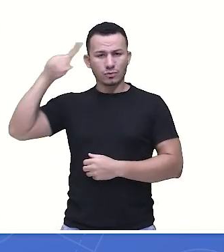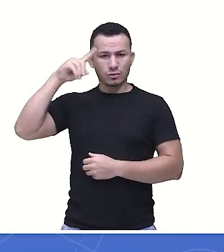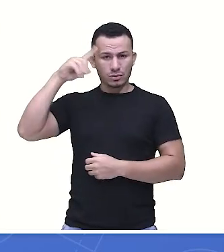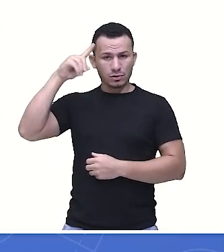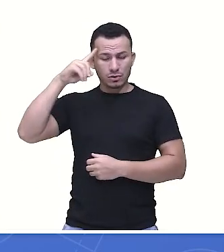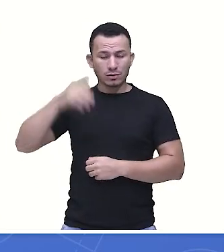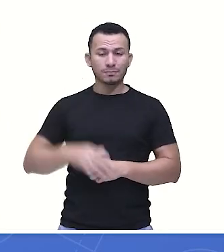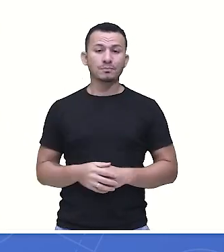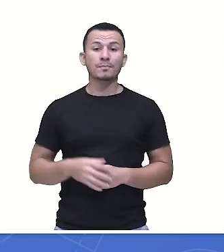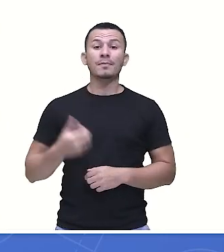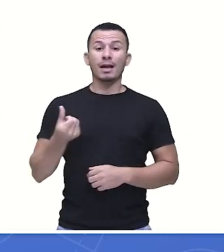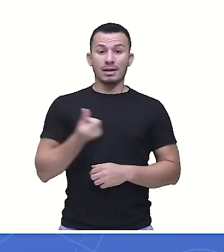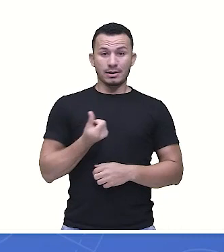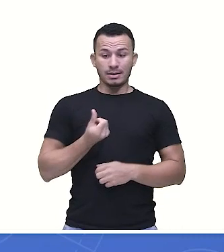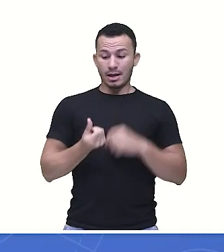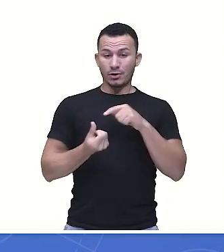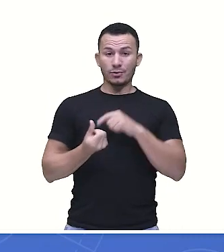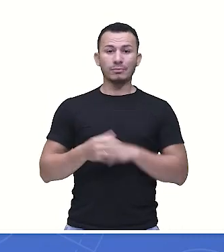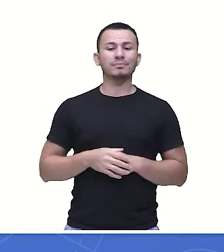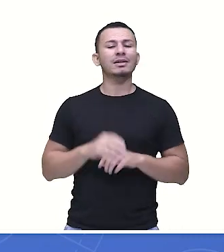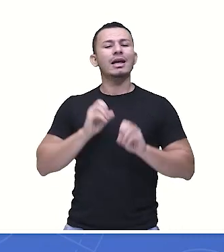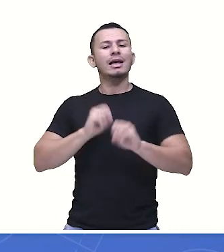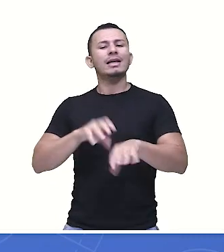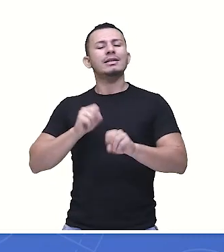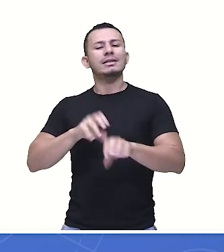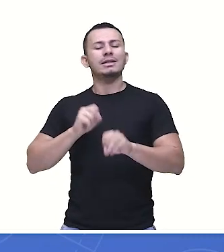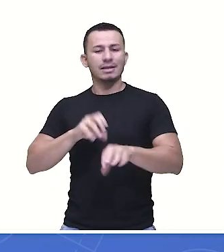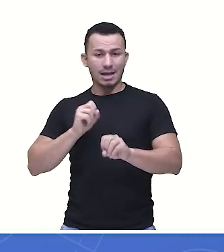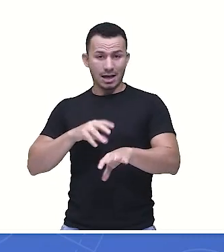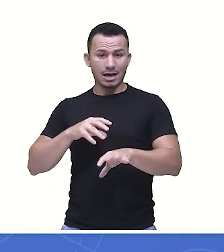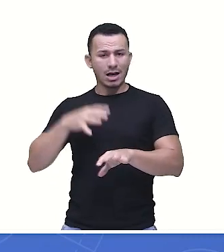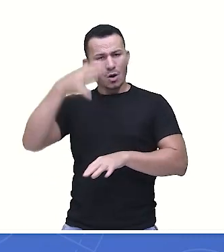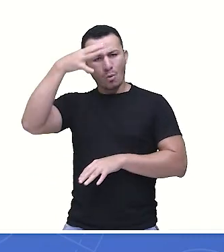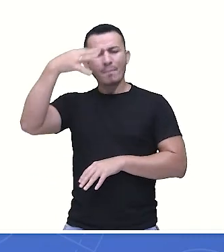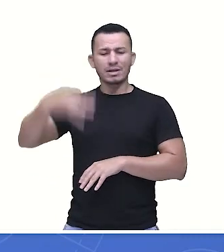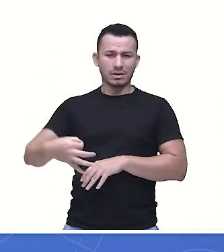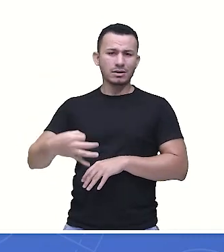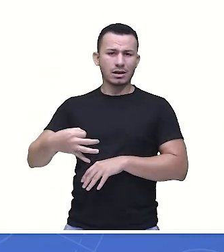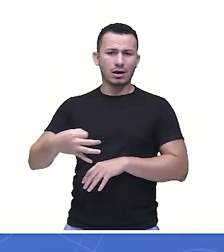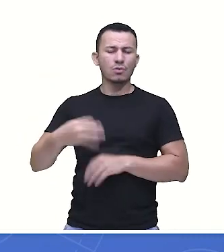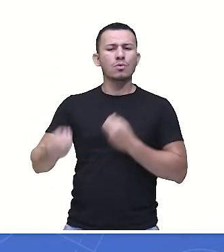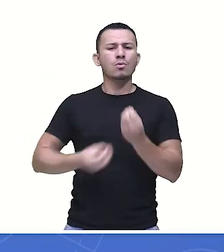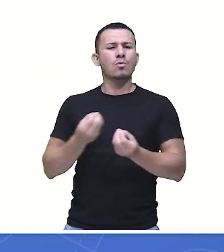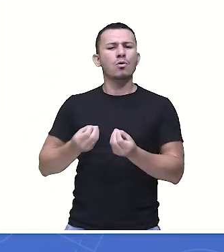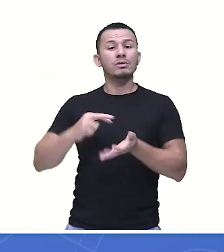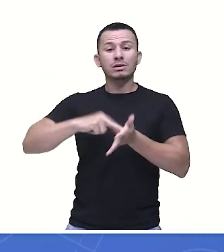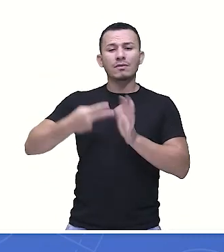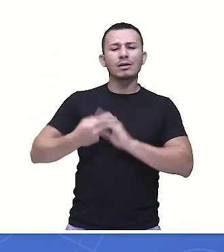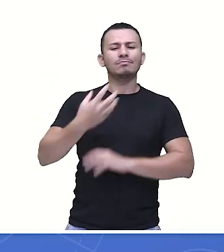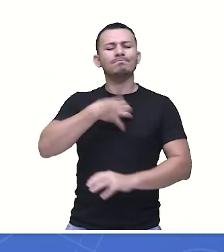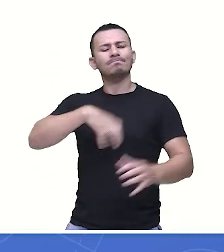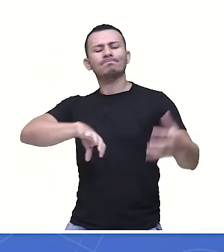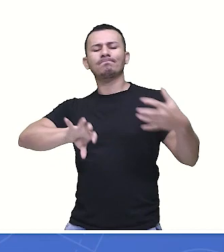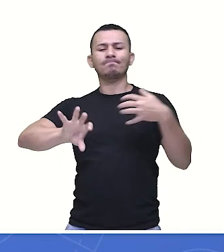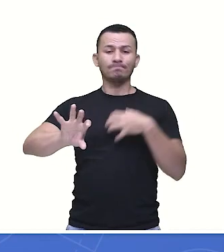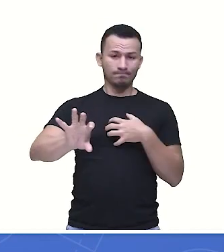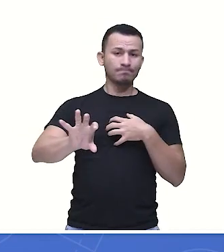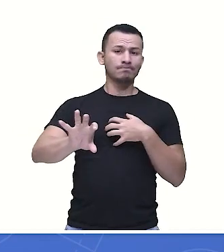saber, ensinar a compreensão, trabalhar o processo da empatia, né? Que